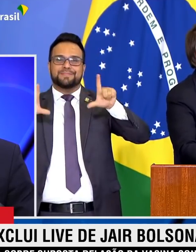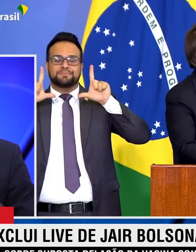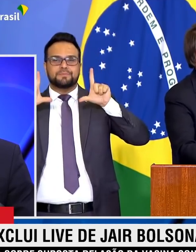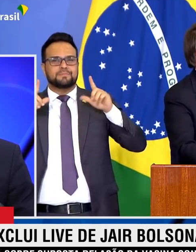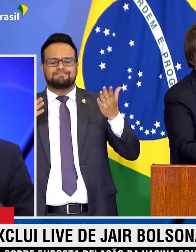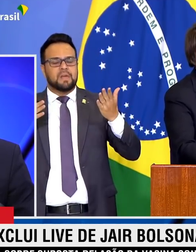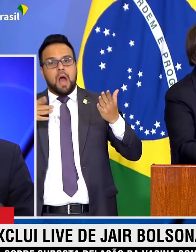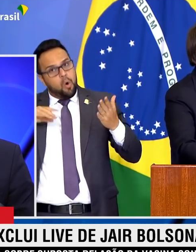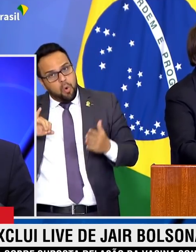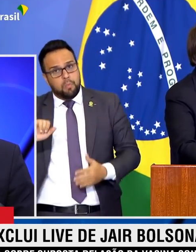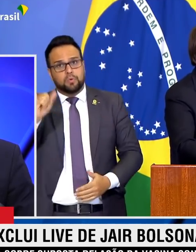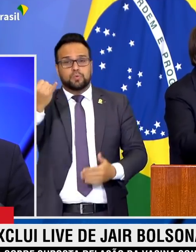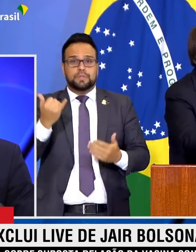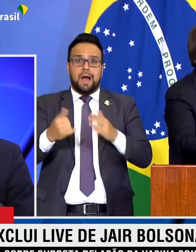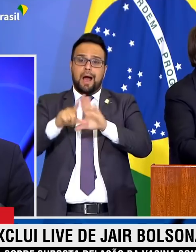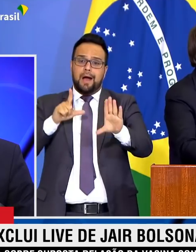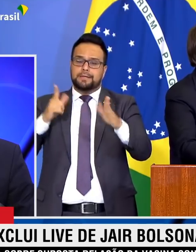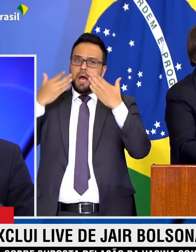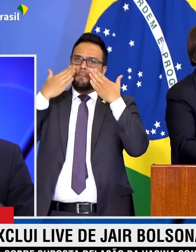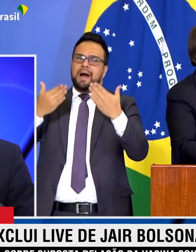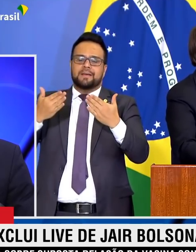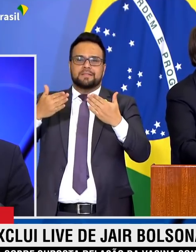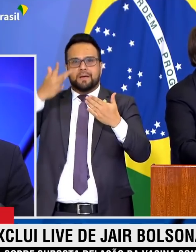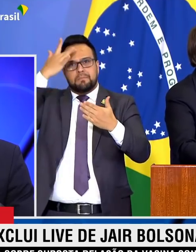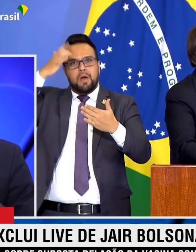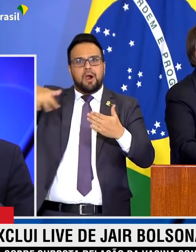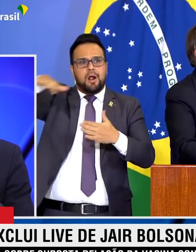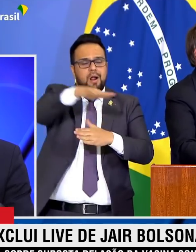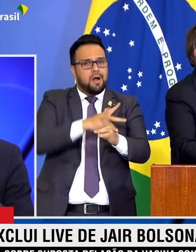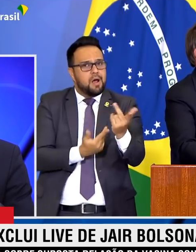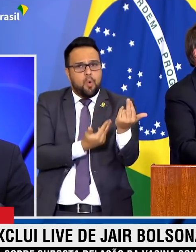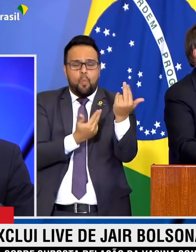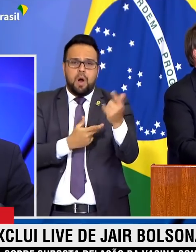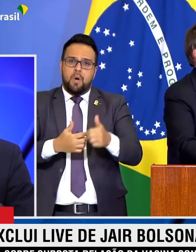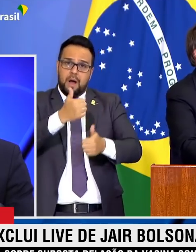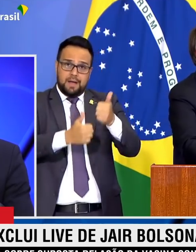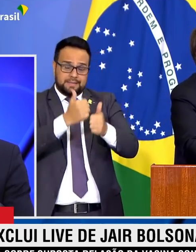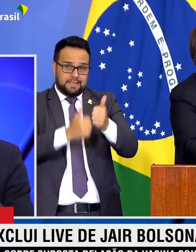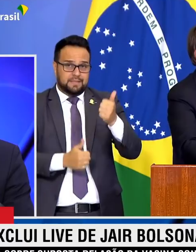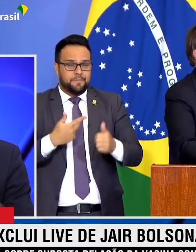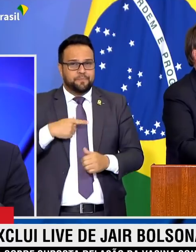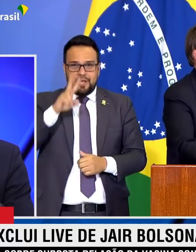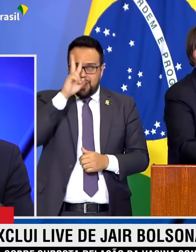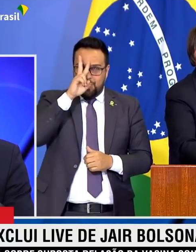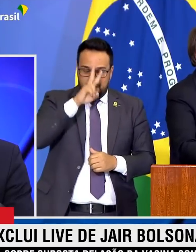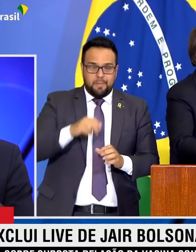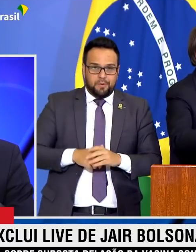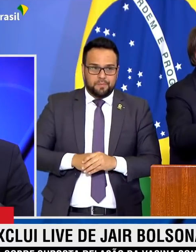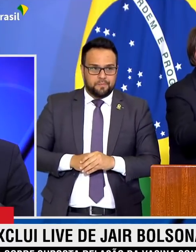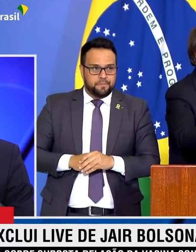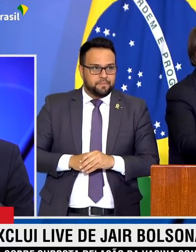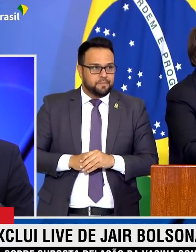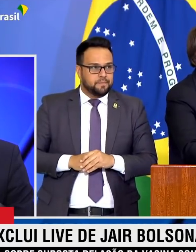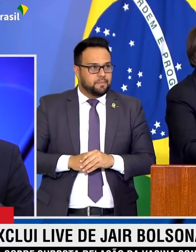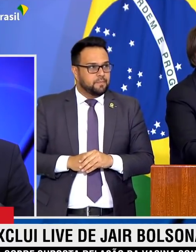outro e também tem essa história do calendário eleitoral eu quero fazer aquilo que dá para que para que eu possa entregar para que fique personificado no